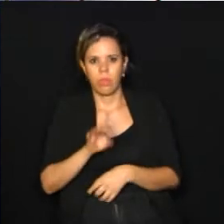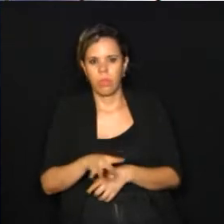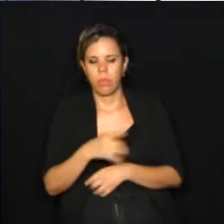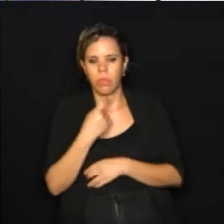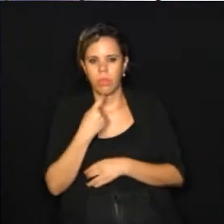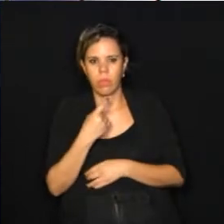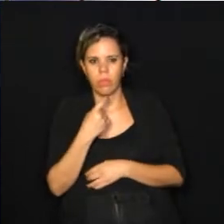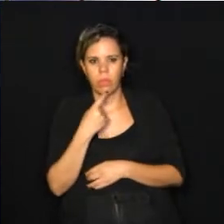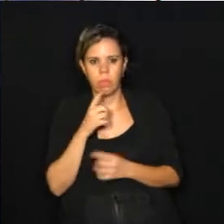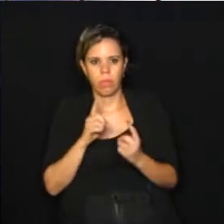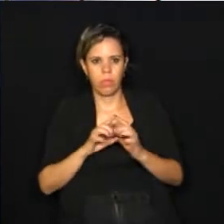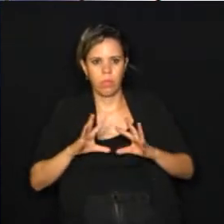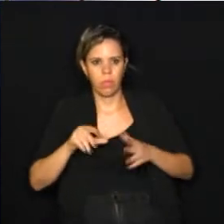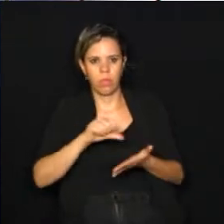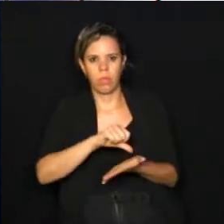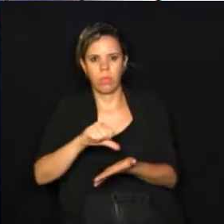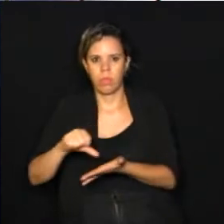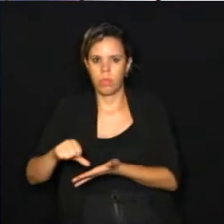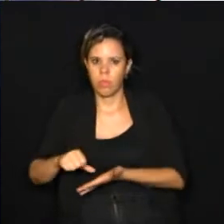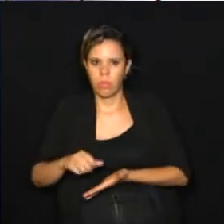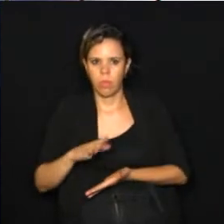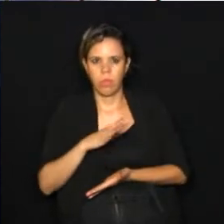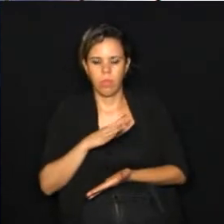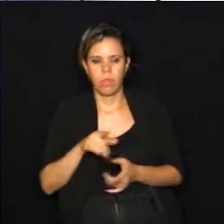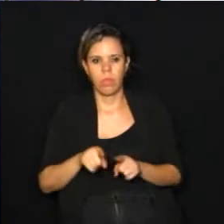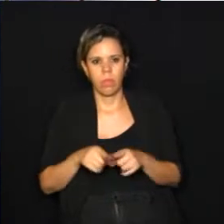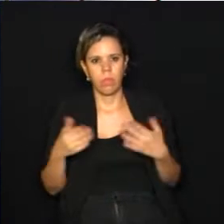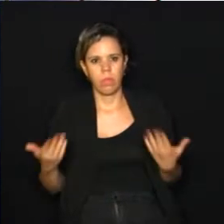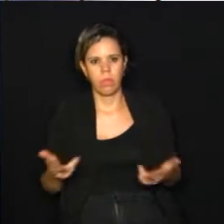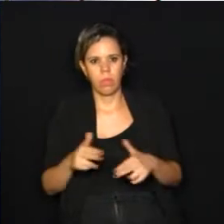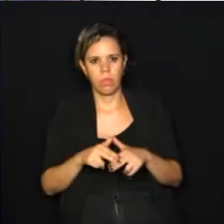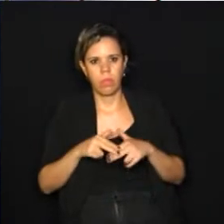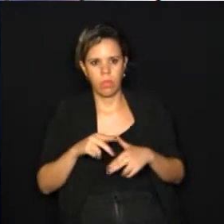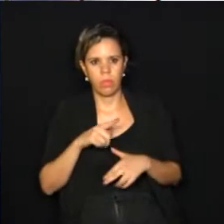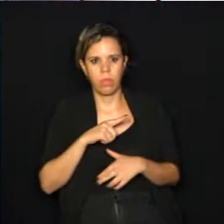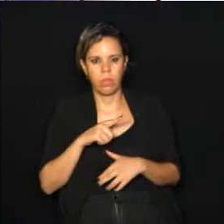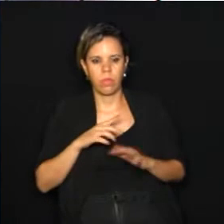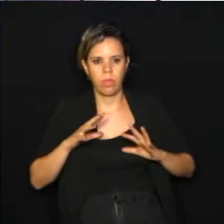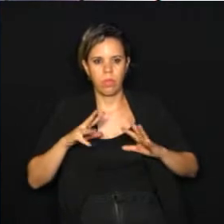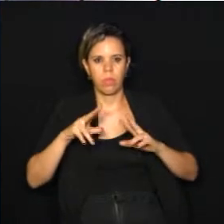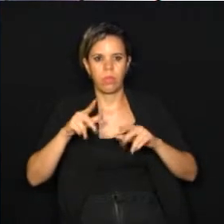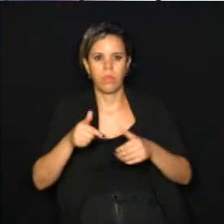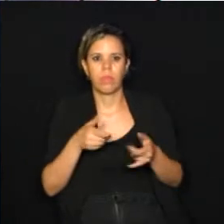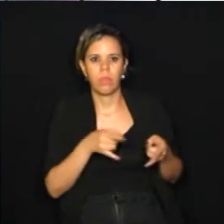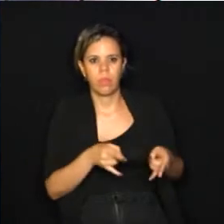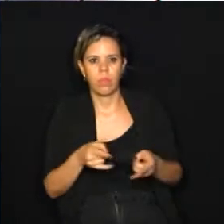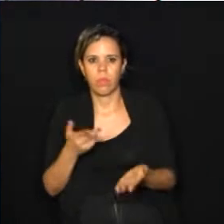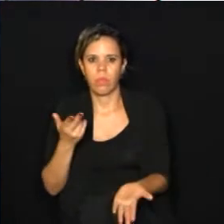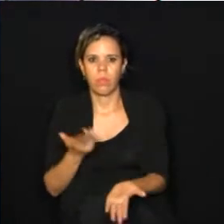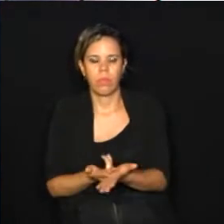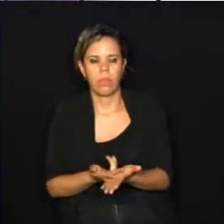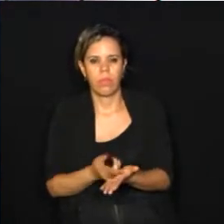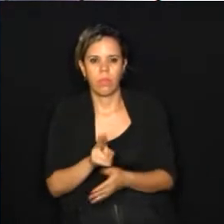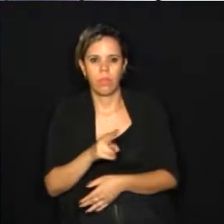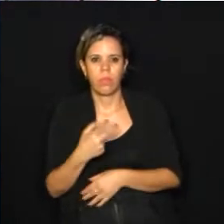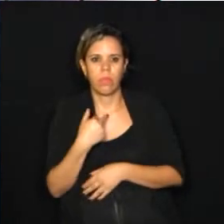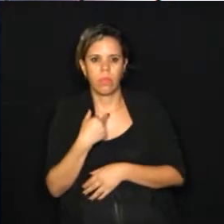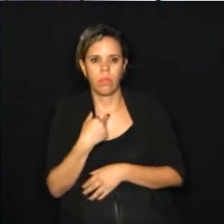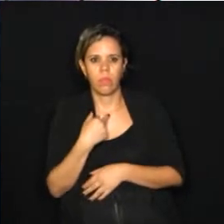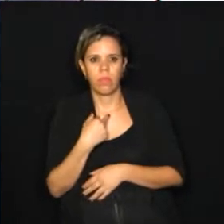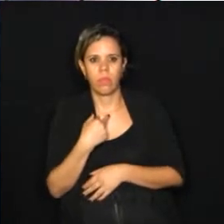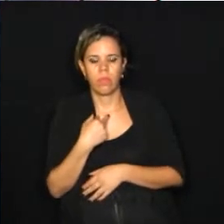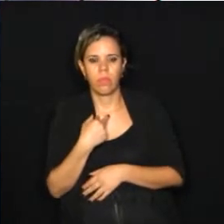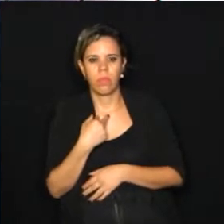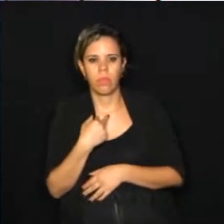Campinas, atende toda a região metropolitana. Então, portanto, nós temos aí todos os leitos da Covid-19 ocupados. E